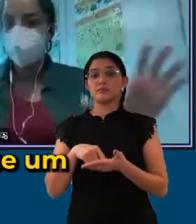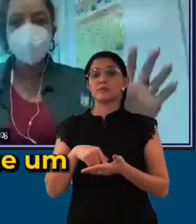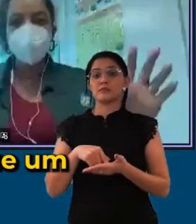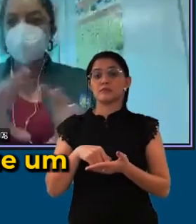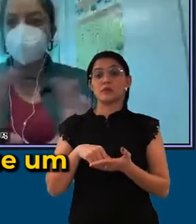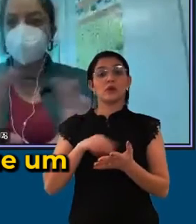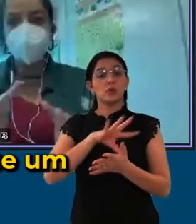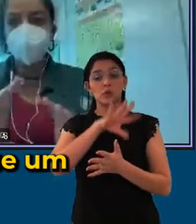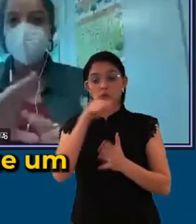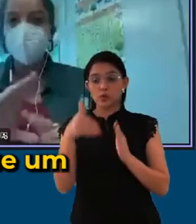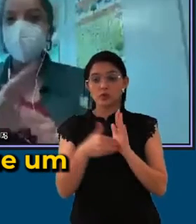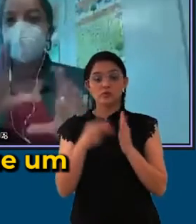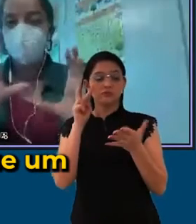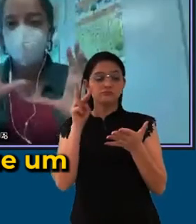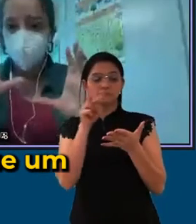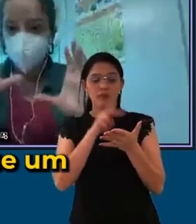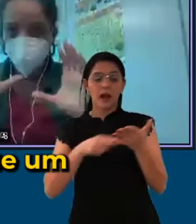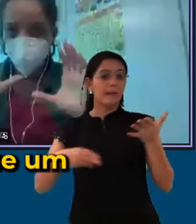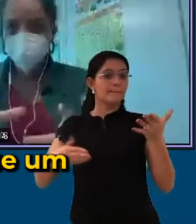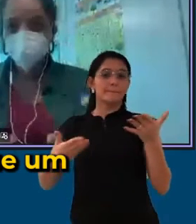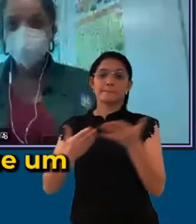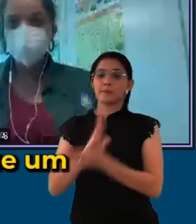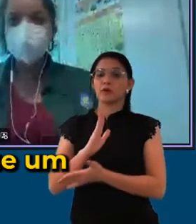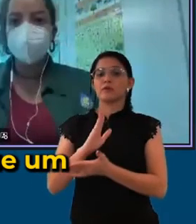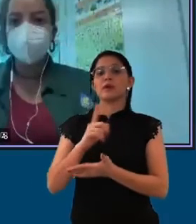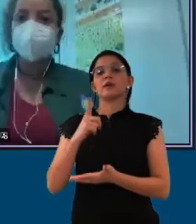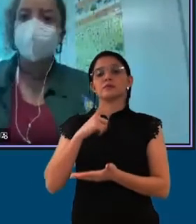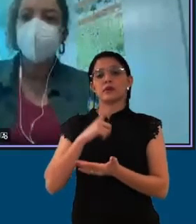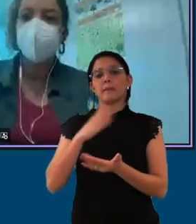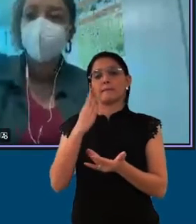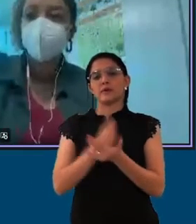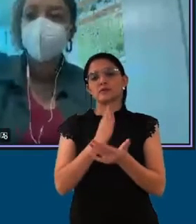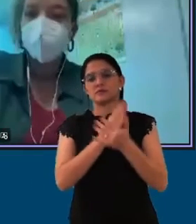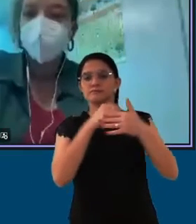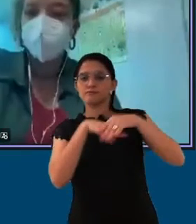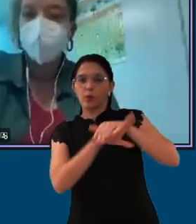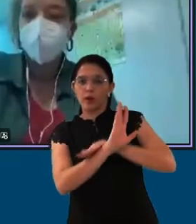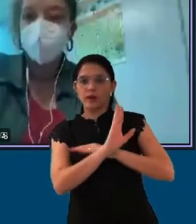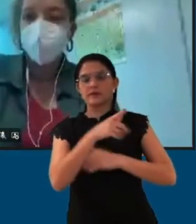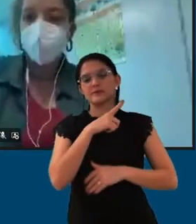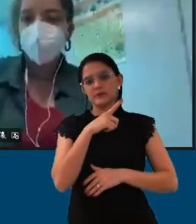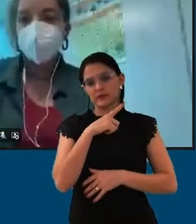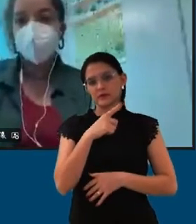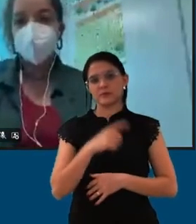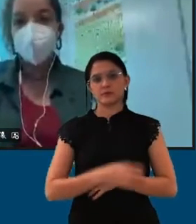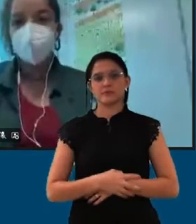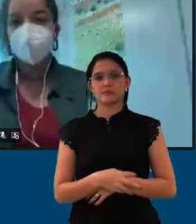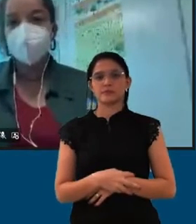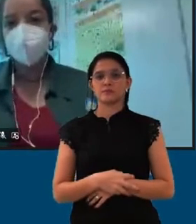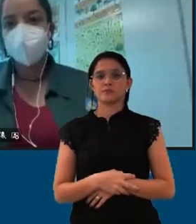a versão única e aprovada, ela fique um marco no processo, tá bom? Exatamente.